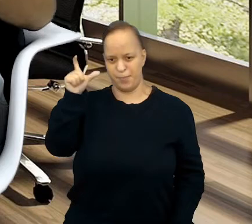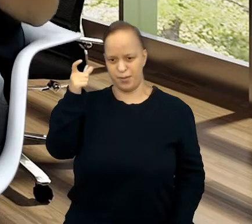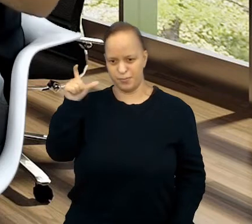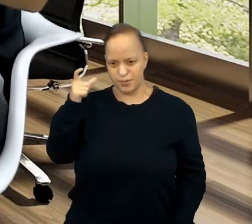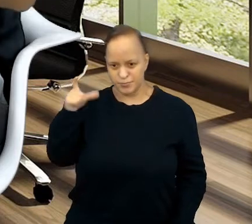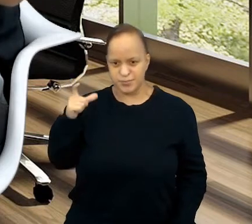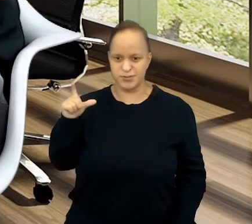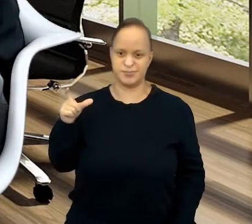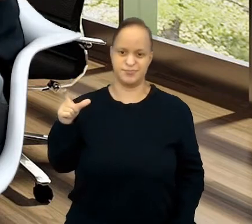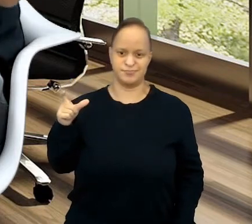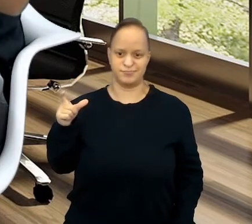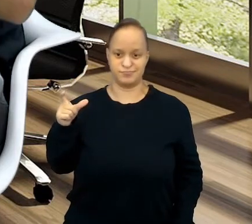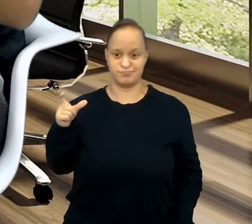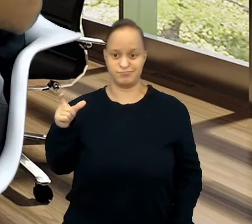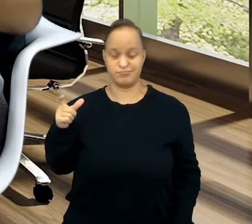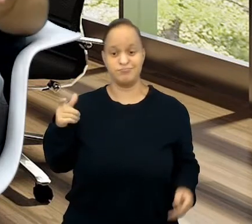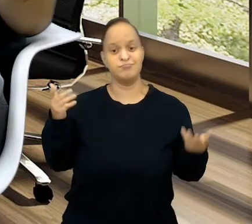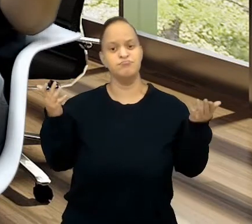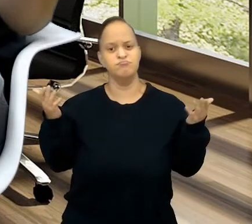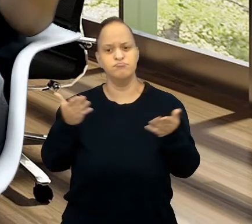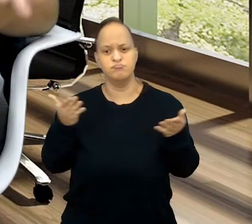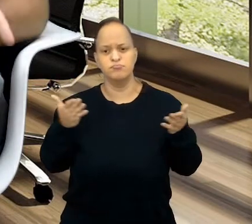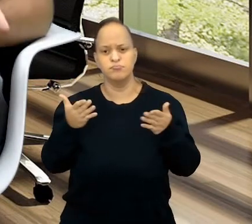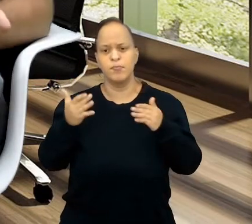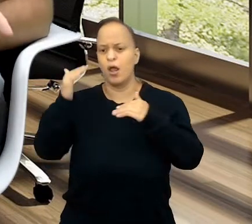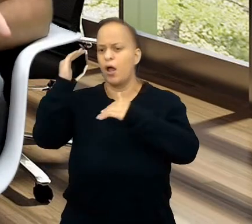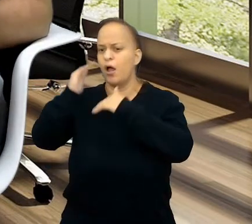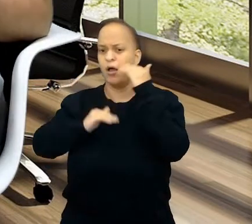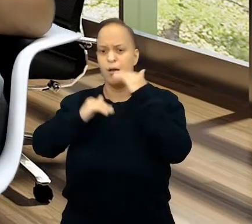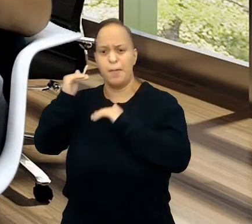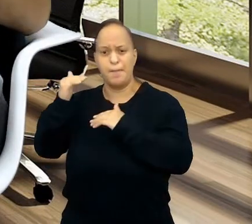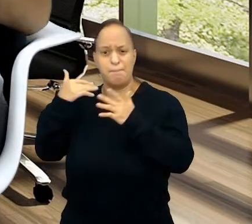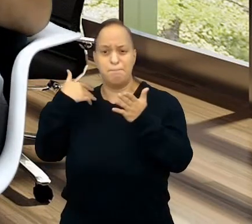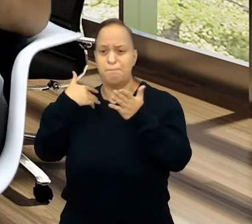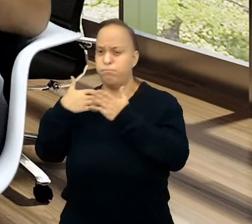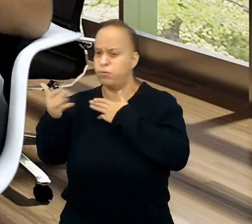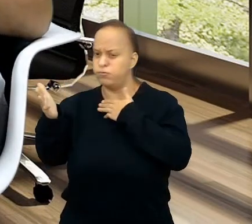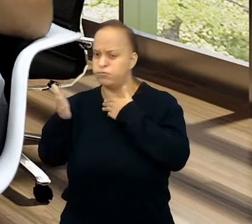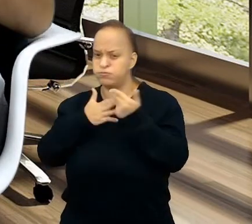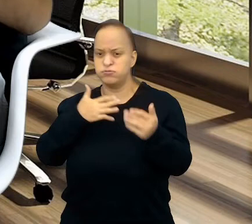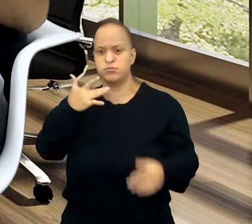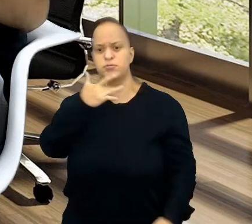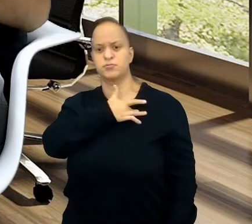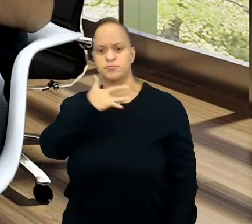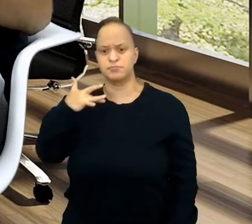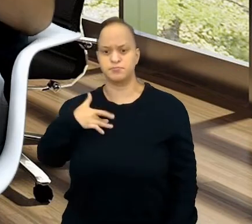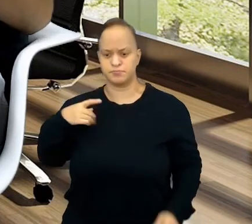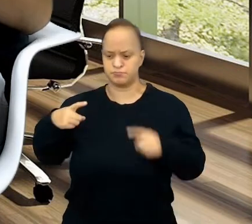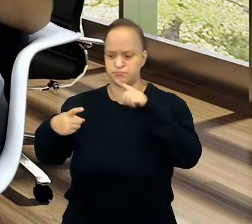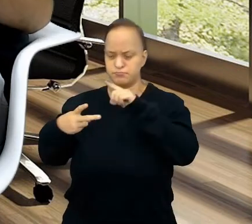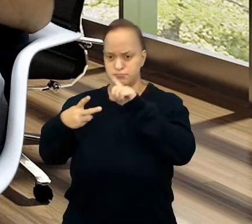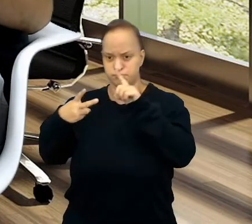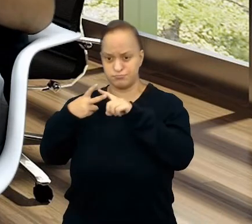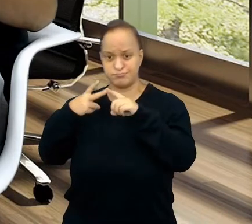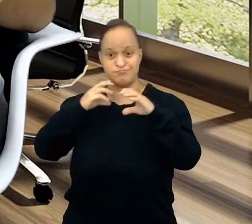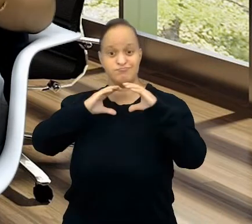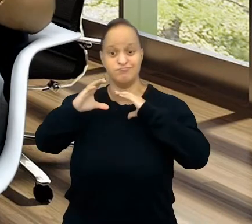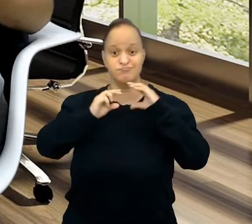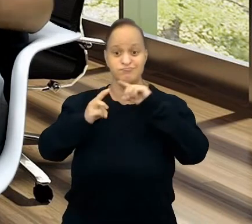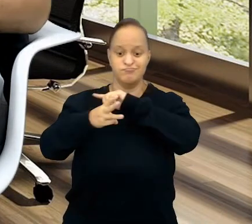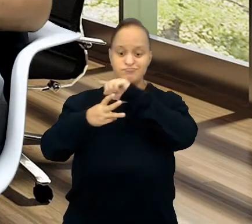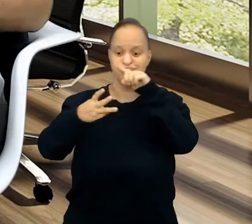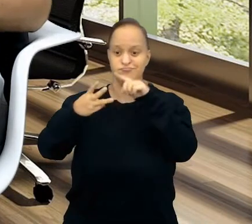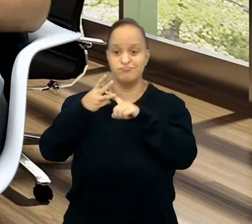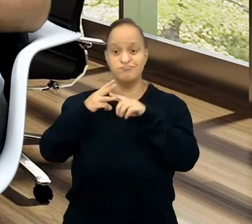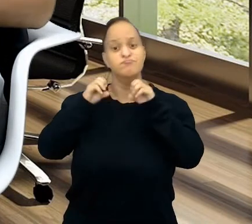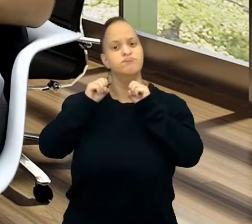dia, independente da área que você esteja trabalhando, seja da área da saúde, da comunicação, da educação, você tem